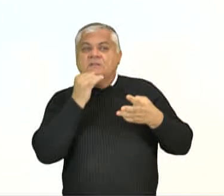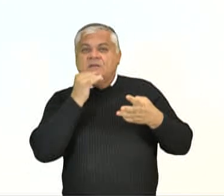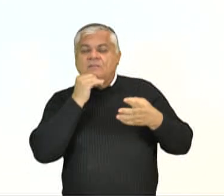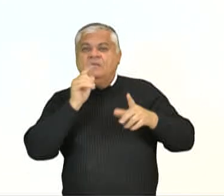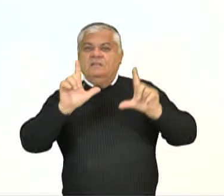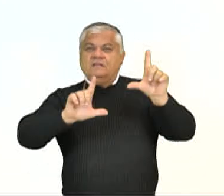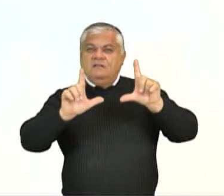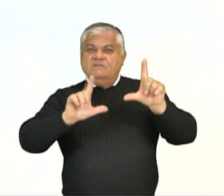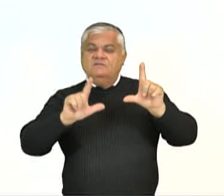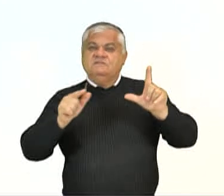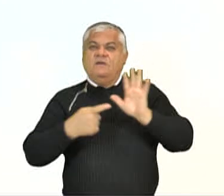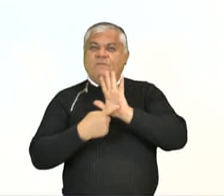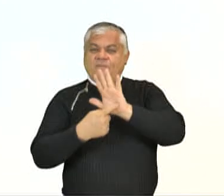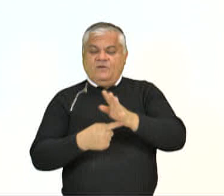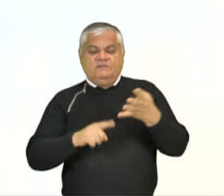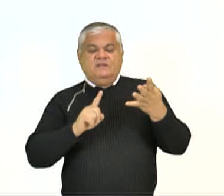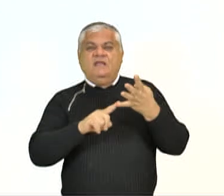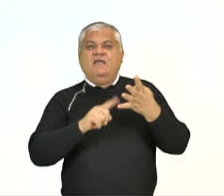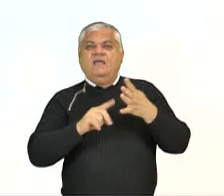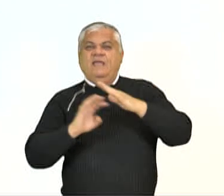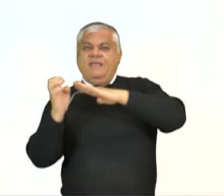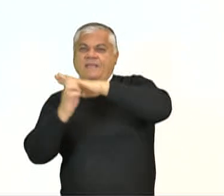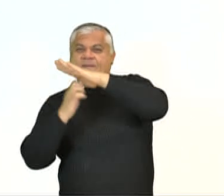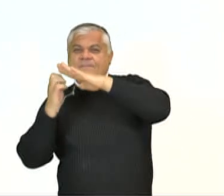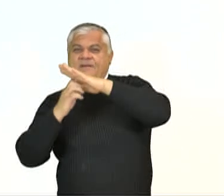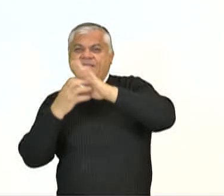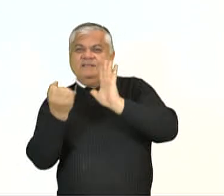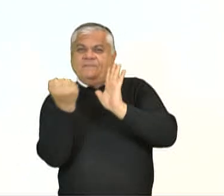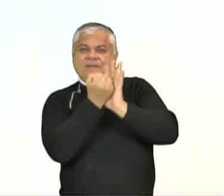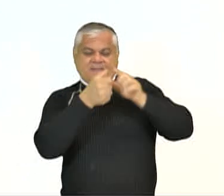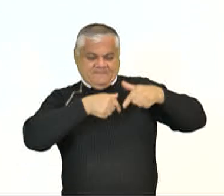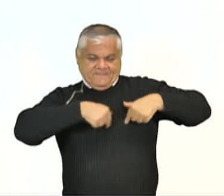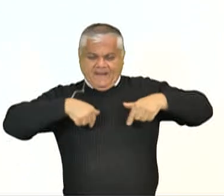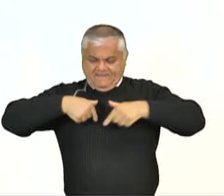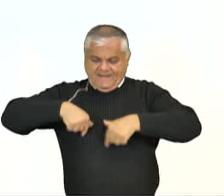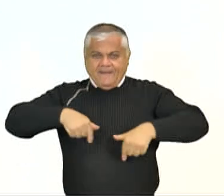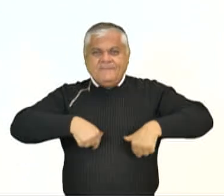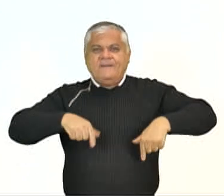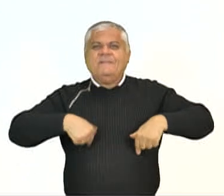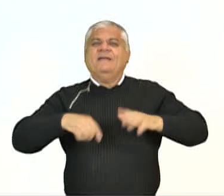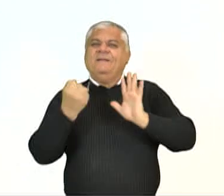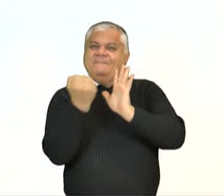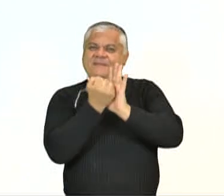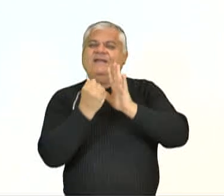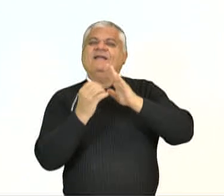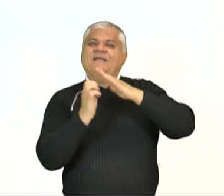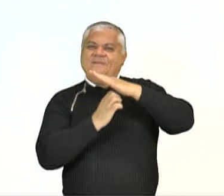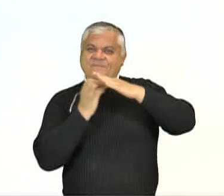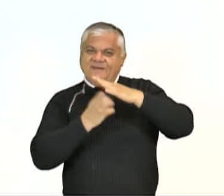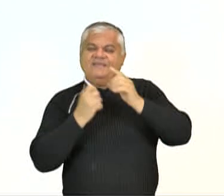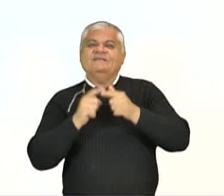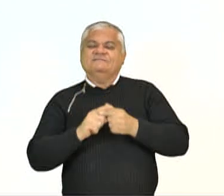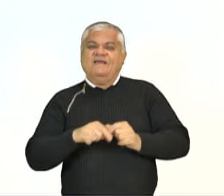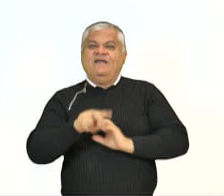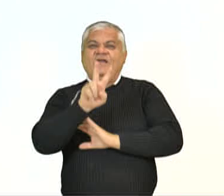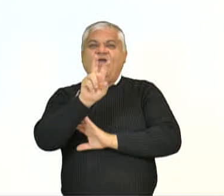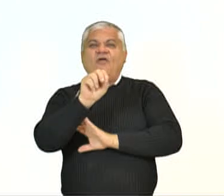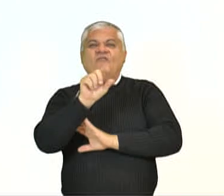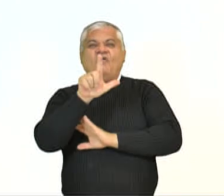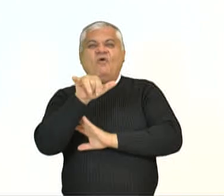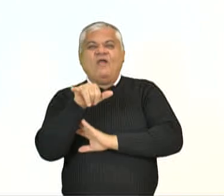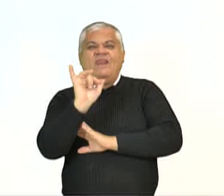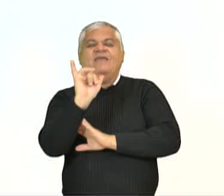espetacularização da modalidade, associar empresas, clubes, atletas e a mídia também, aceitação da marca voleibol junto ao